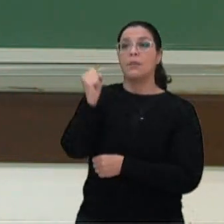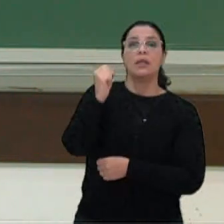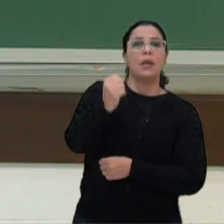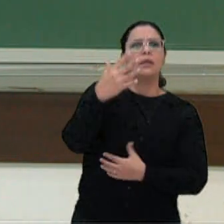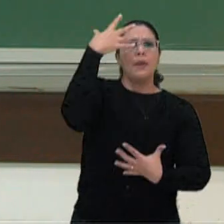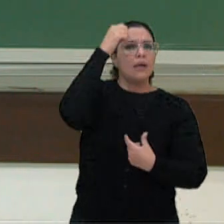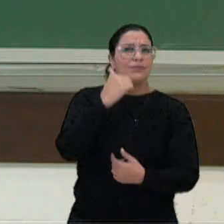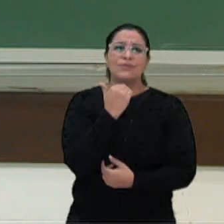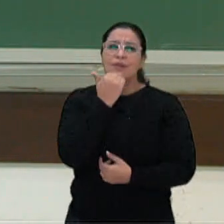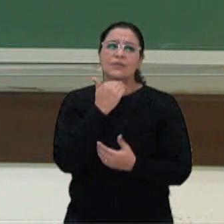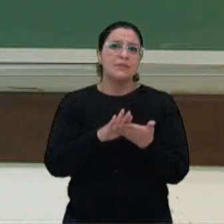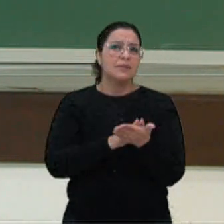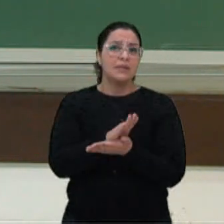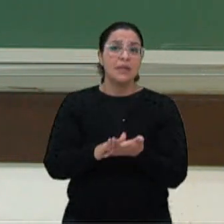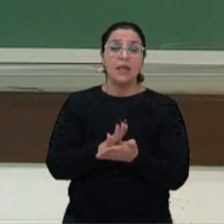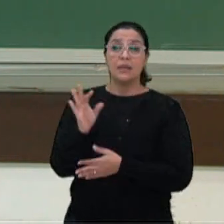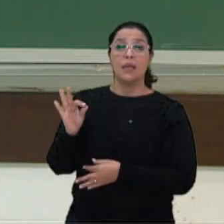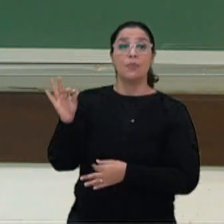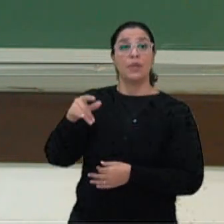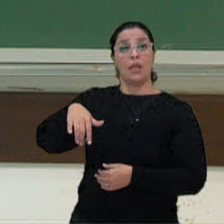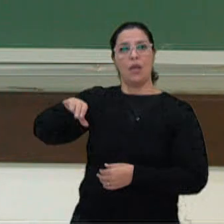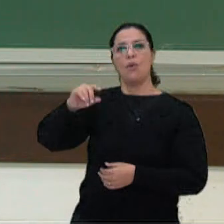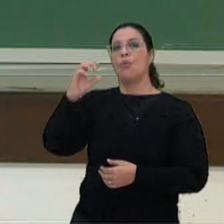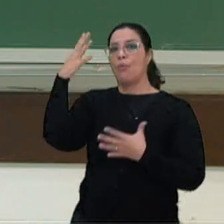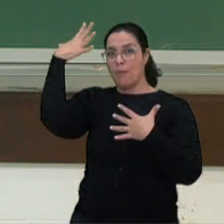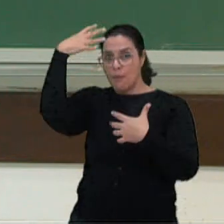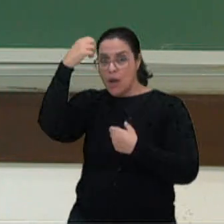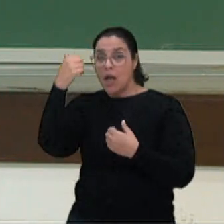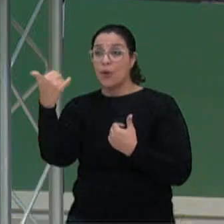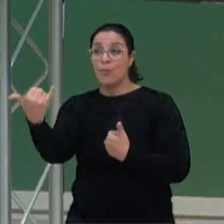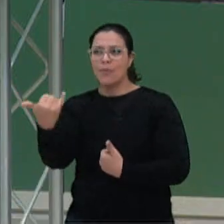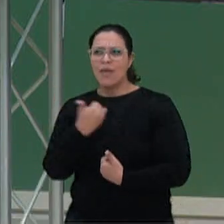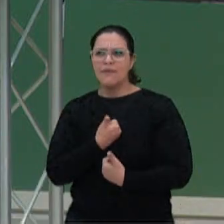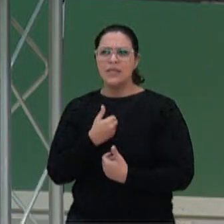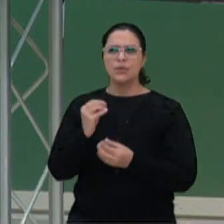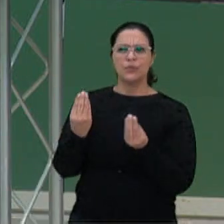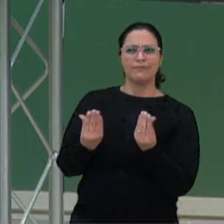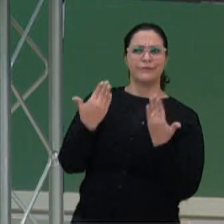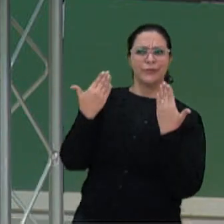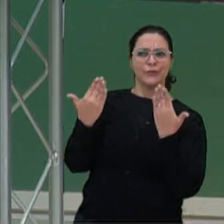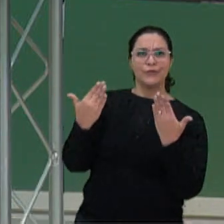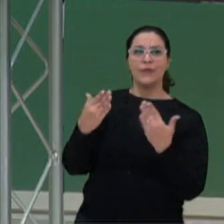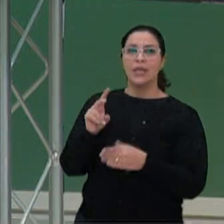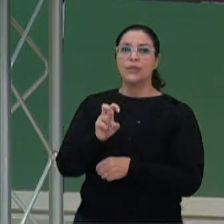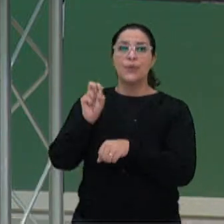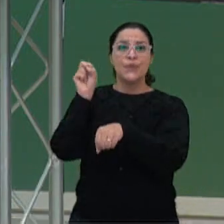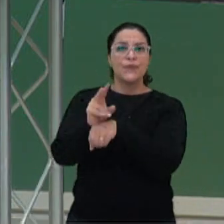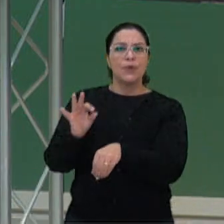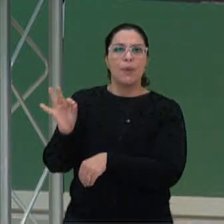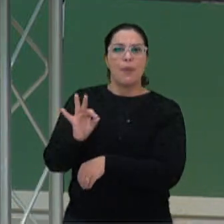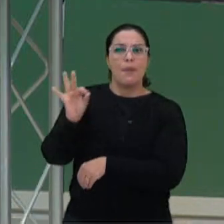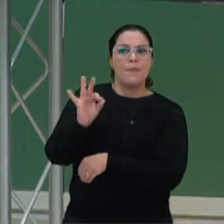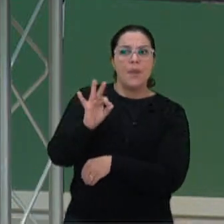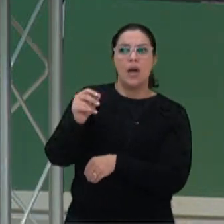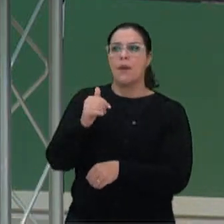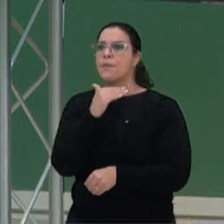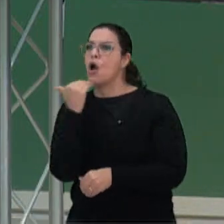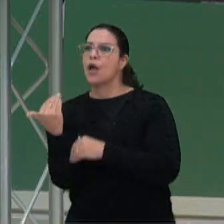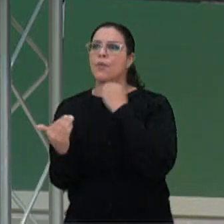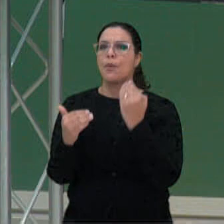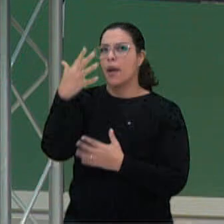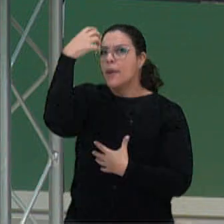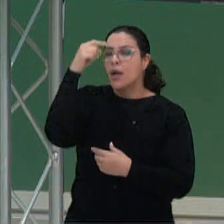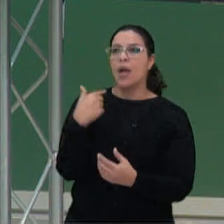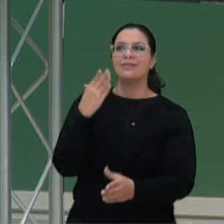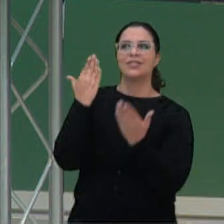não adianta, porque o macaco, inclusive, ele ajuda a avisar que o vírus está em circulação. Então, começa a aparecer vários macacos mortos. Aí